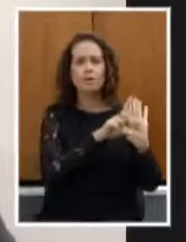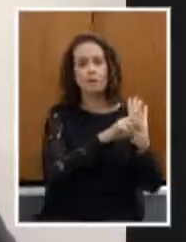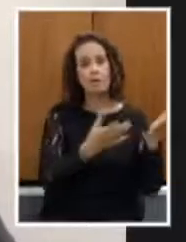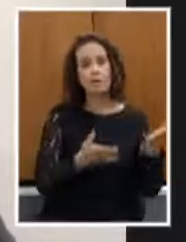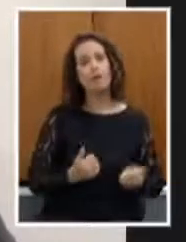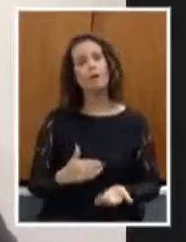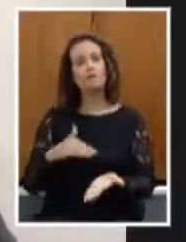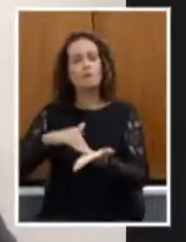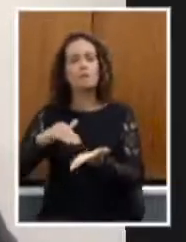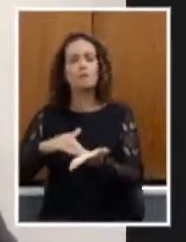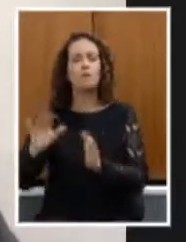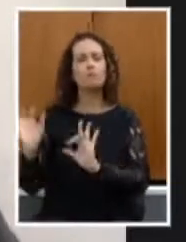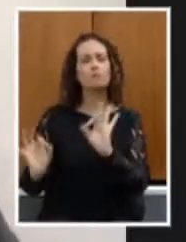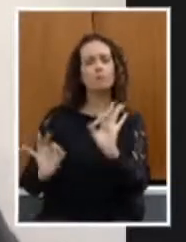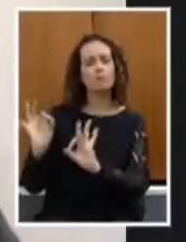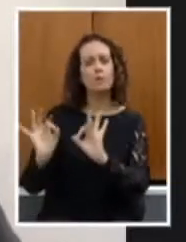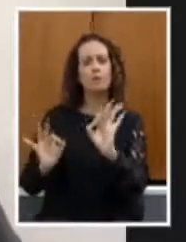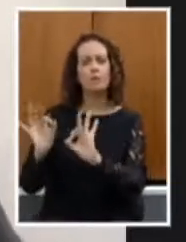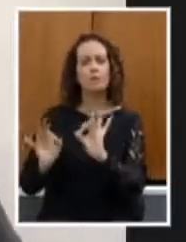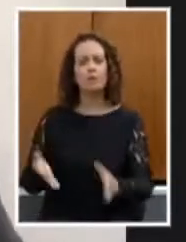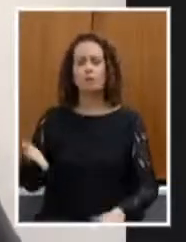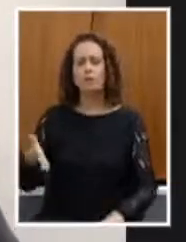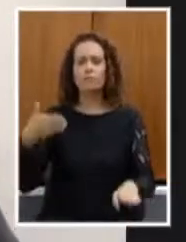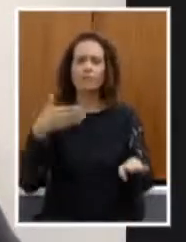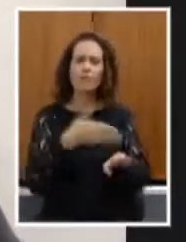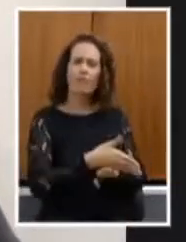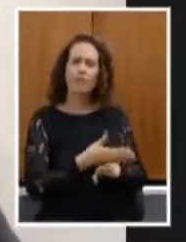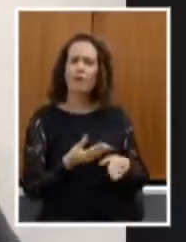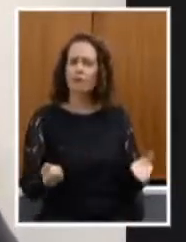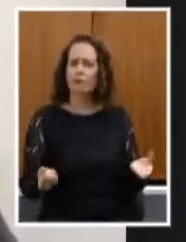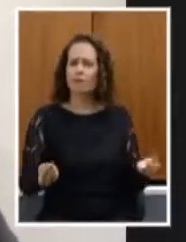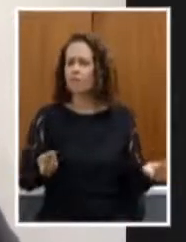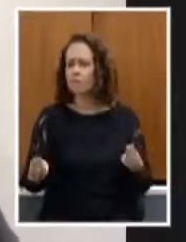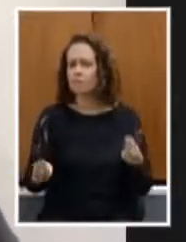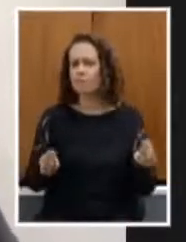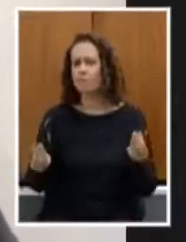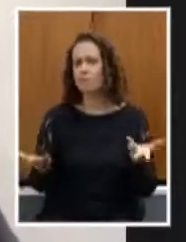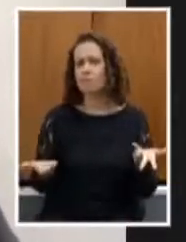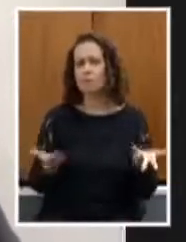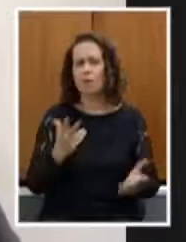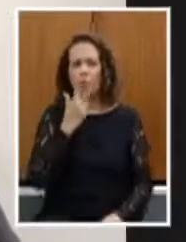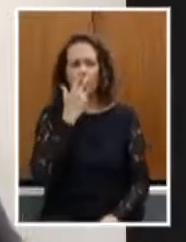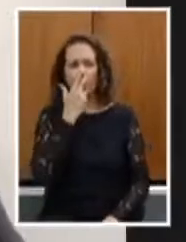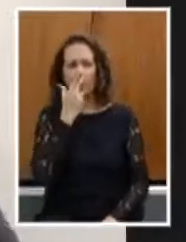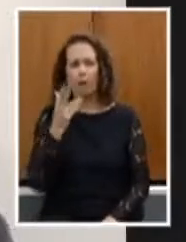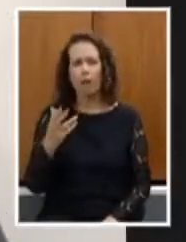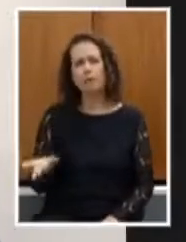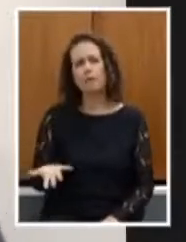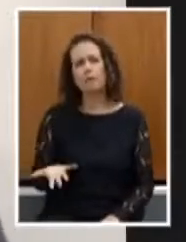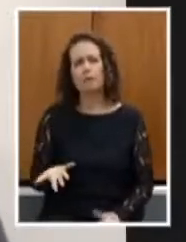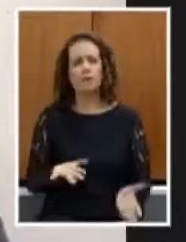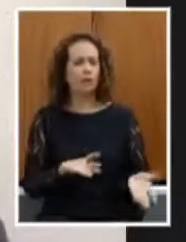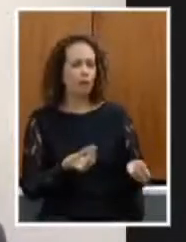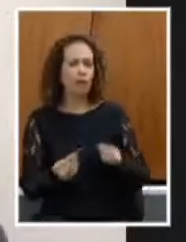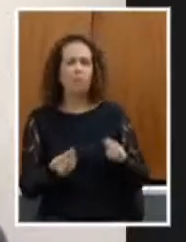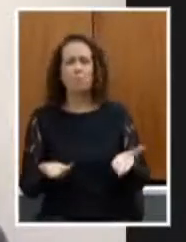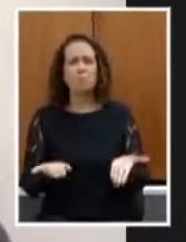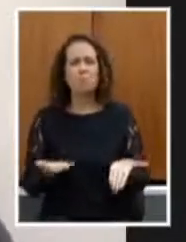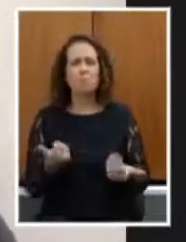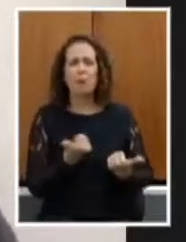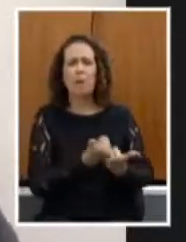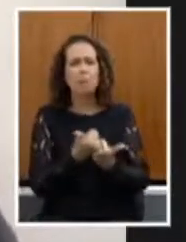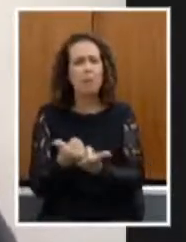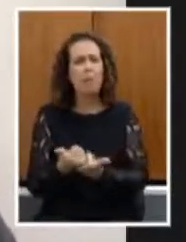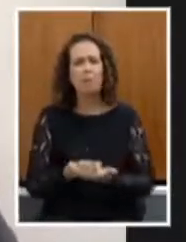secretário de Planejamento interferir, fazendo uma espécie de chantagem no funcionamento. Ele não conhece